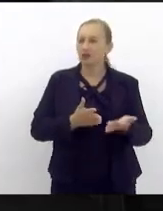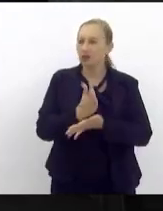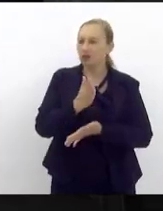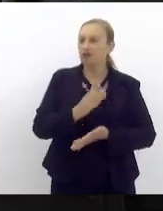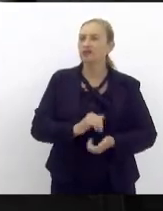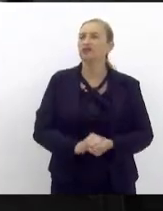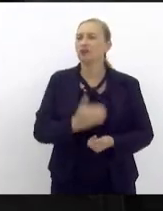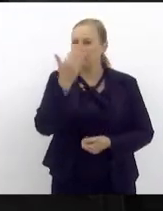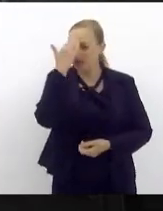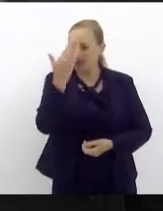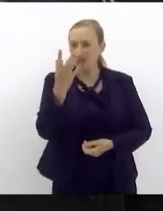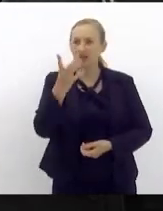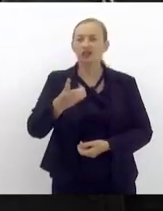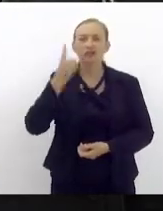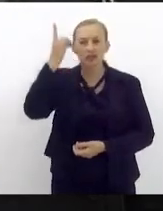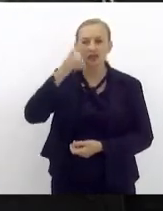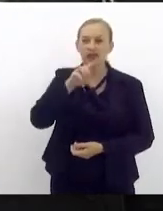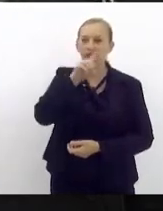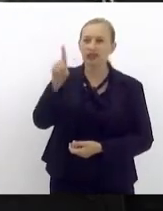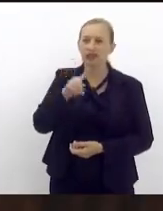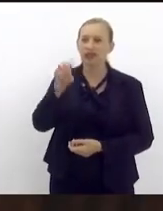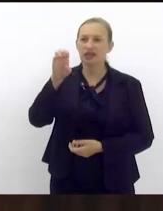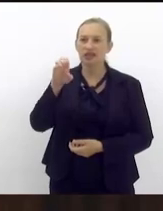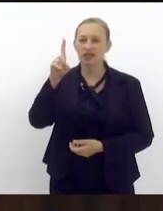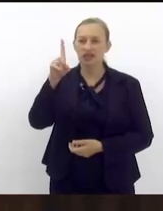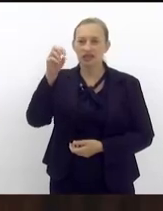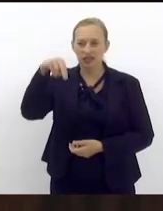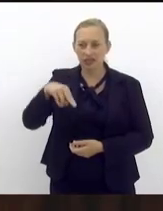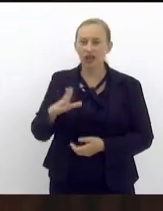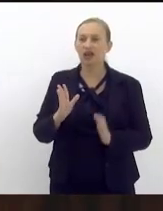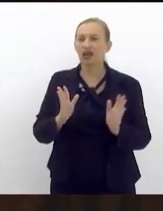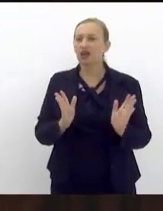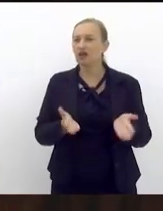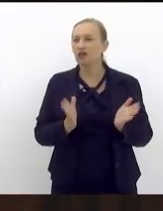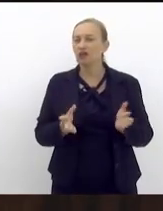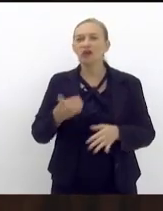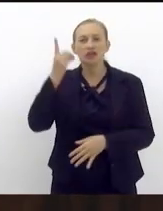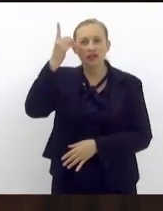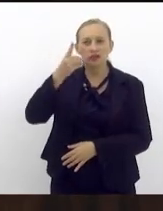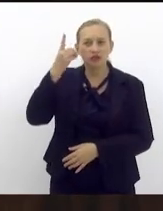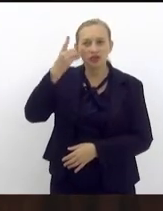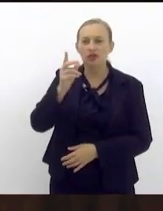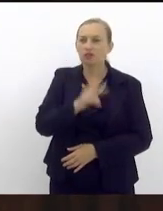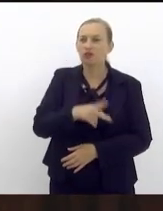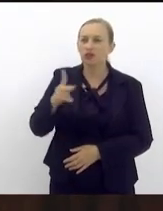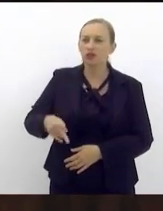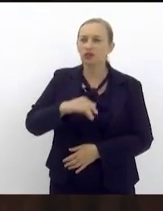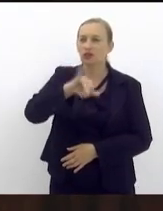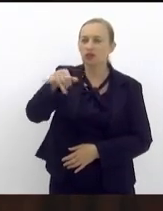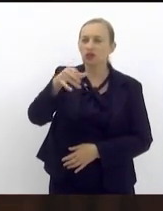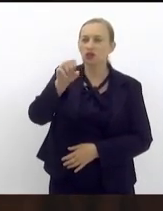Obrigada Deputado azedante chama agora Deputado Professor Josemar para emitir parecer